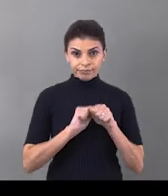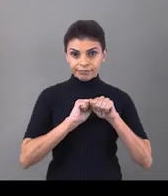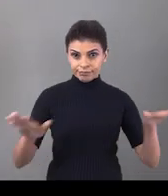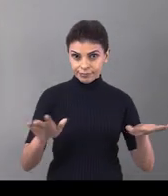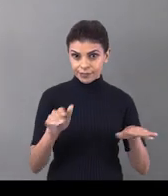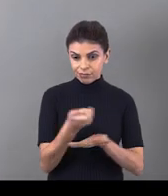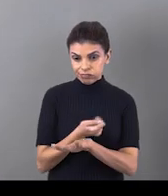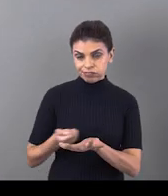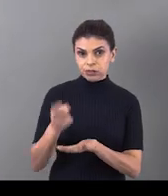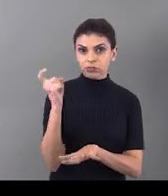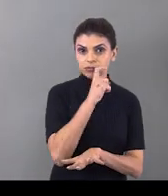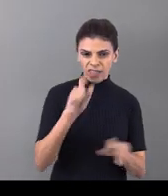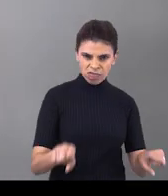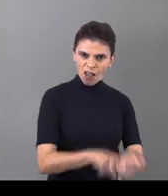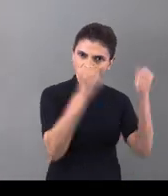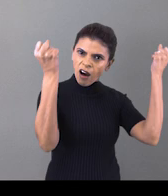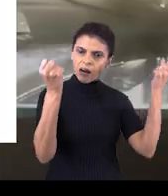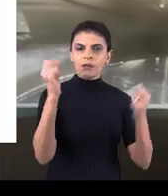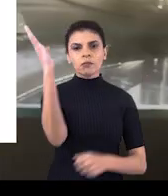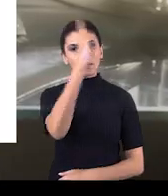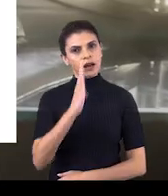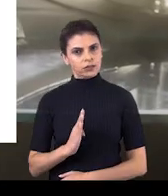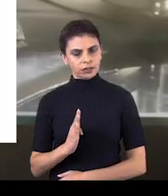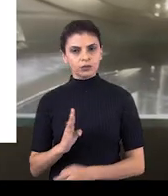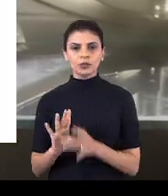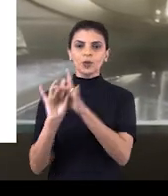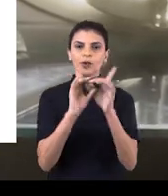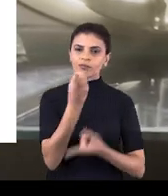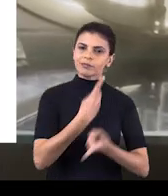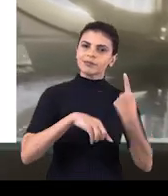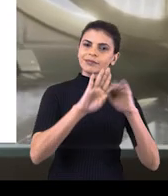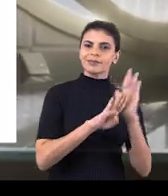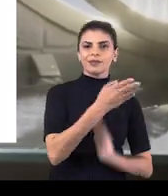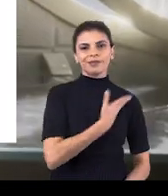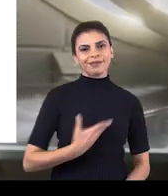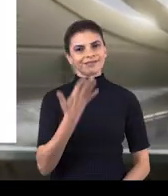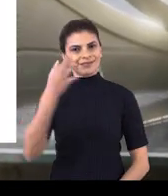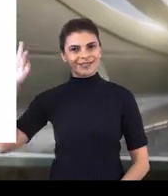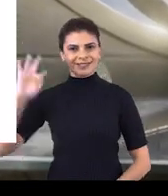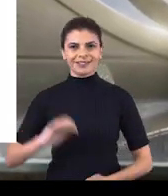espalha fake news, espalha destruição. Brasil, União e Reconstrução. Governo Federal.